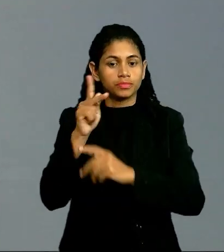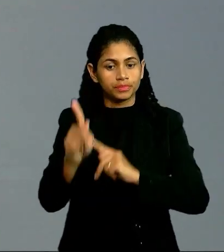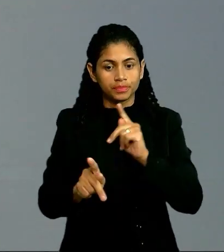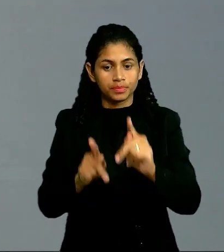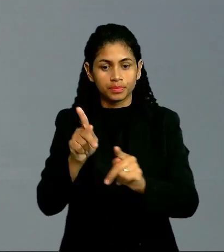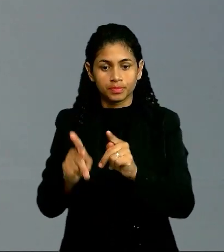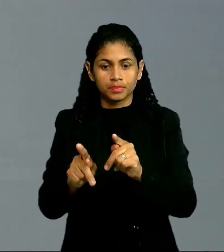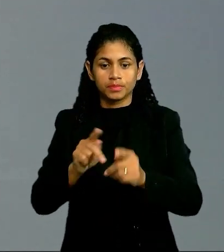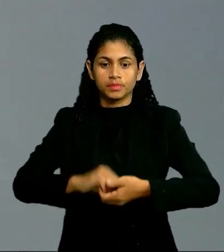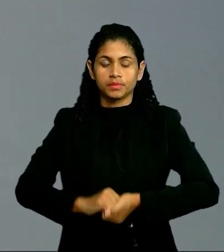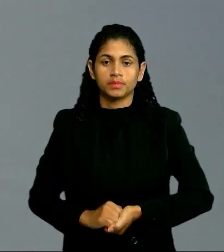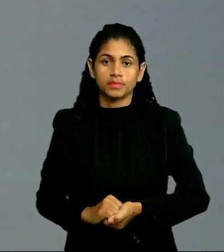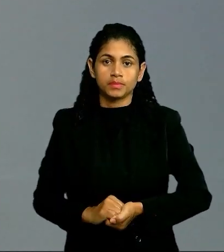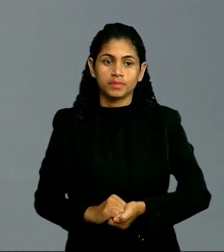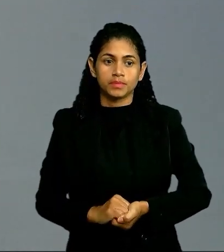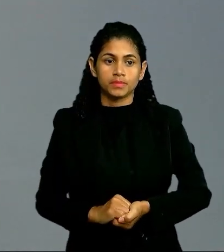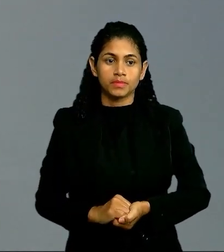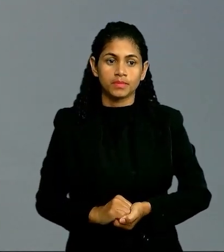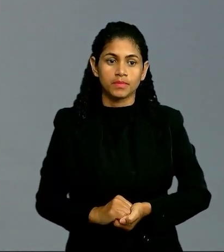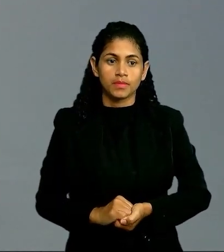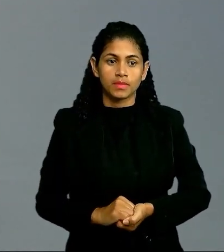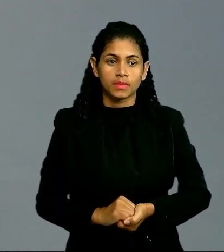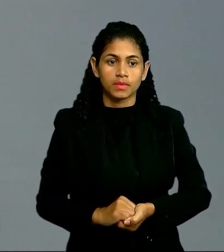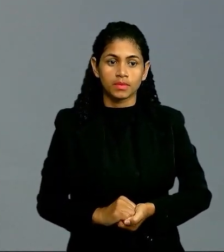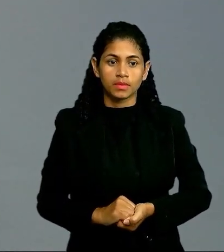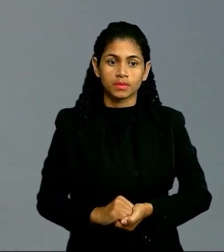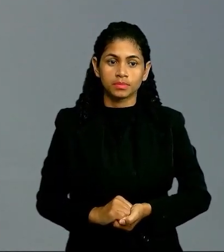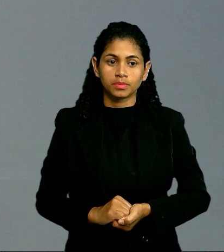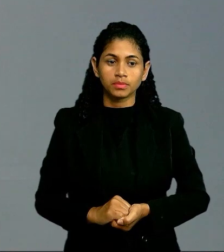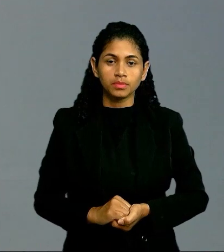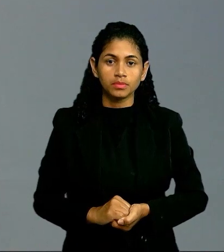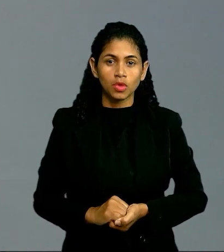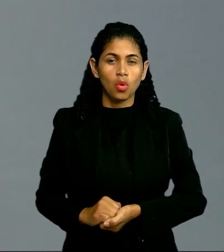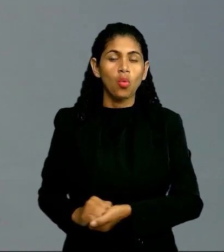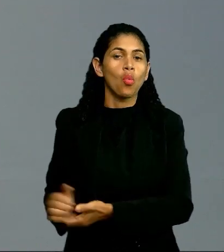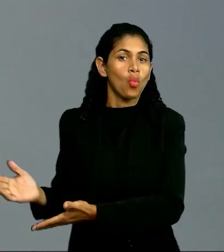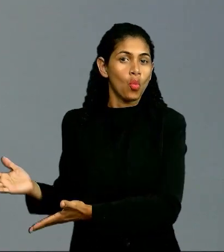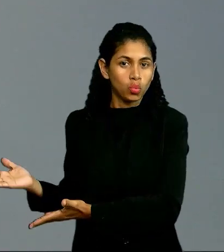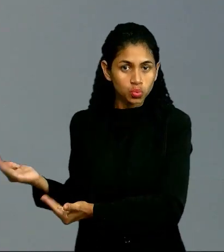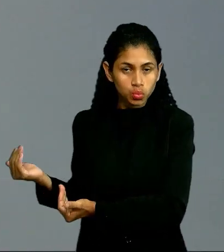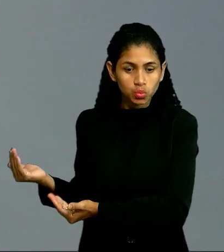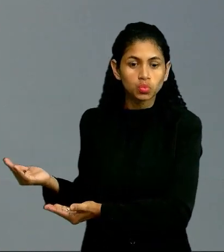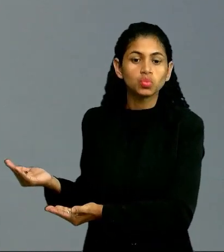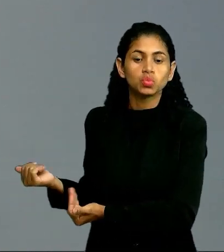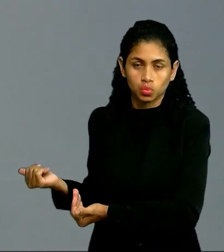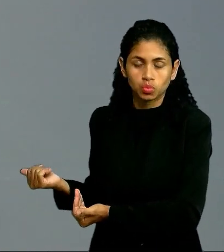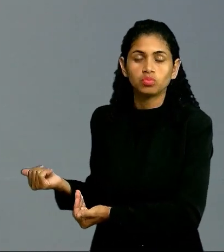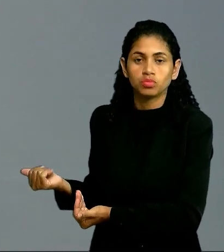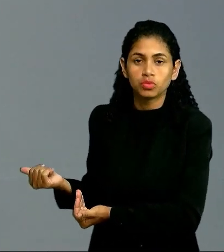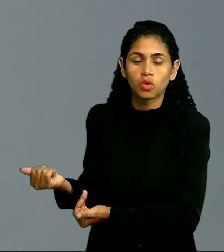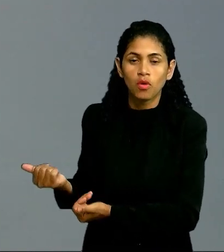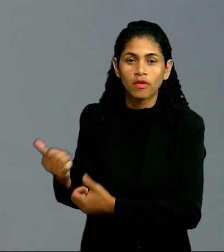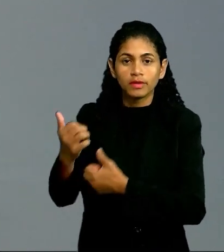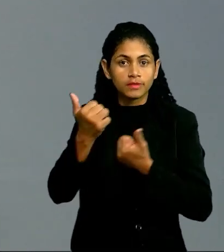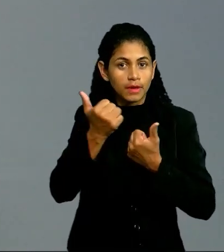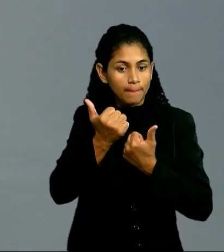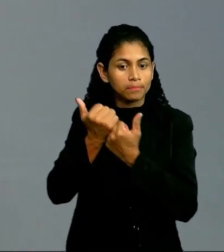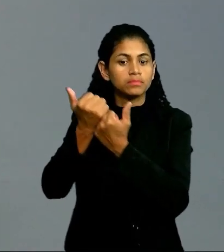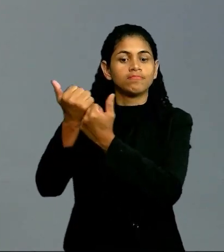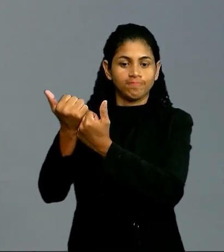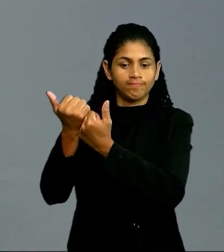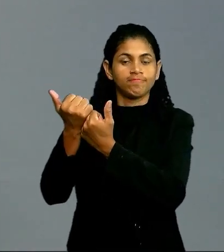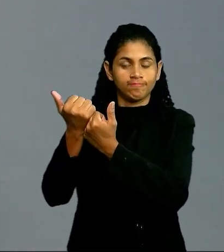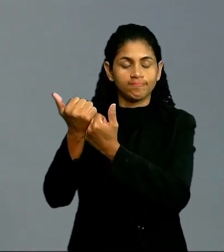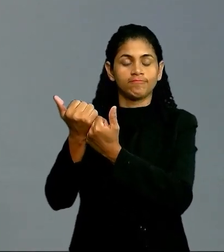que apoiavam esse líder, né? A Juventude Hitlerista, assim como outras juventudes de outros sistemas, né, de